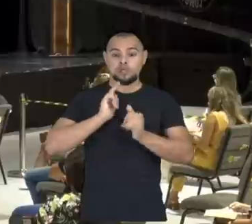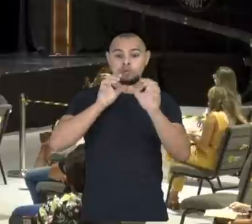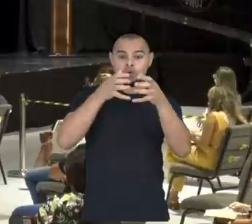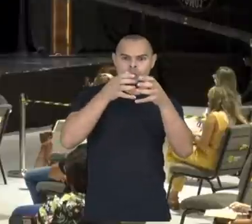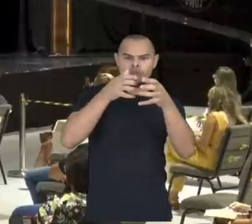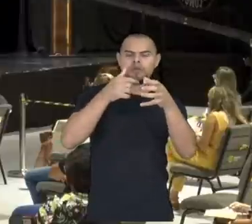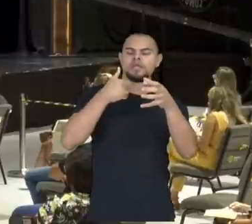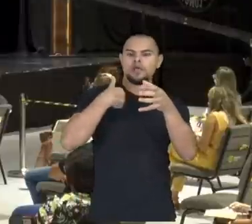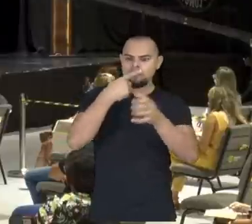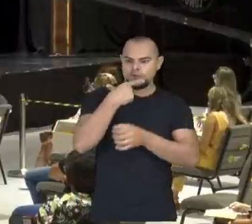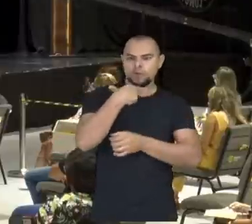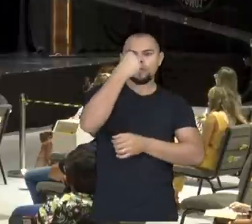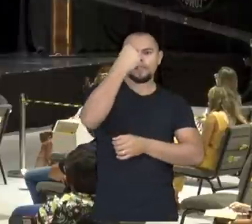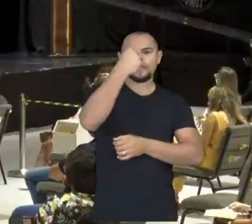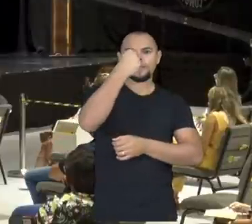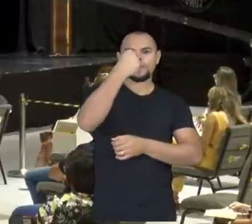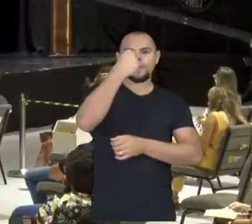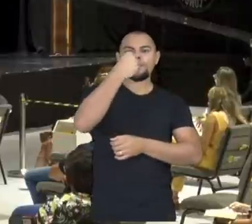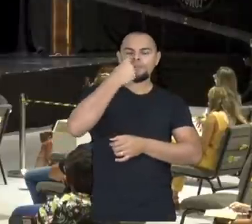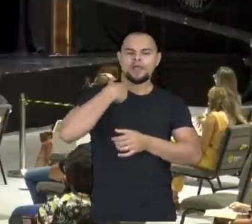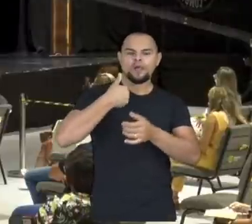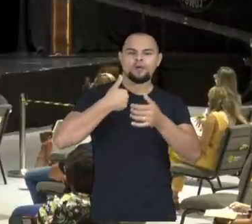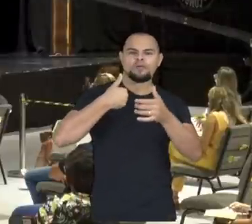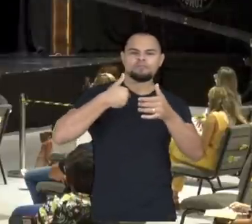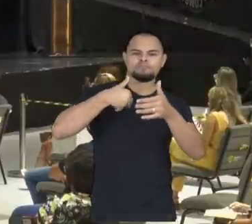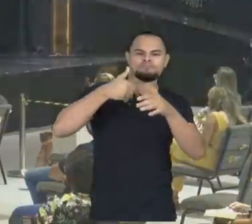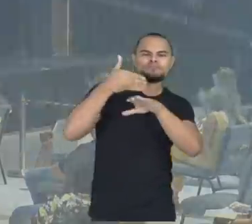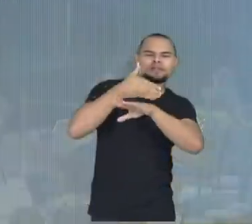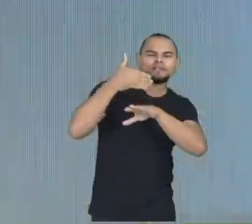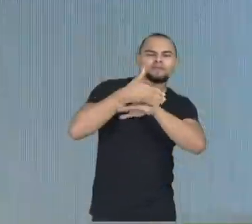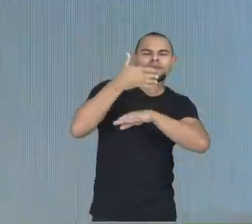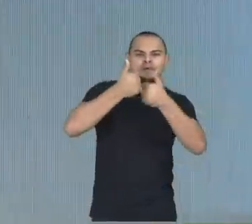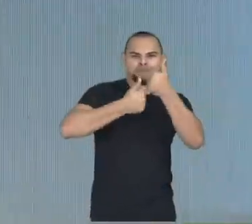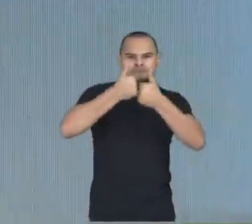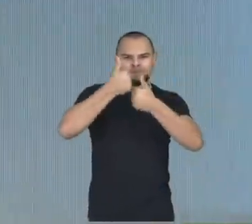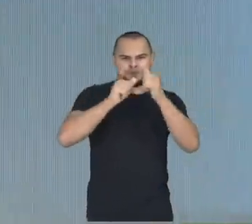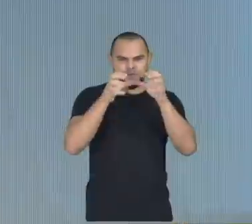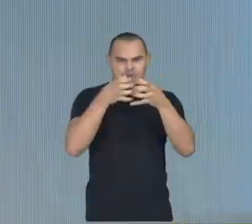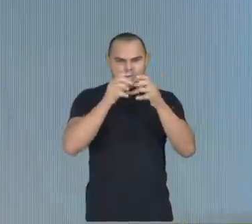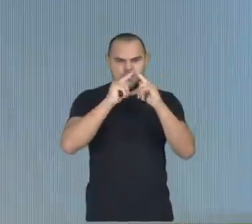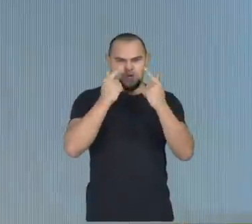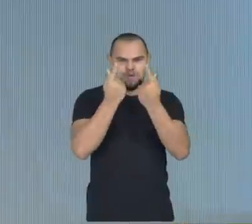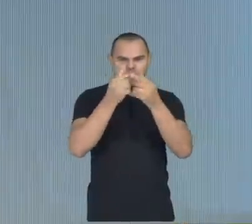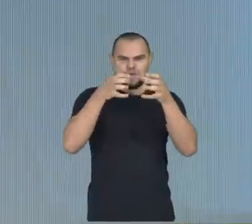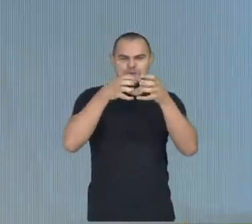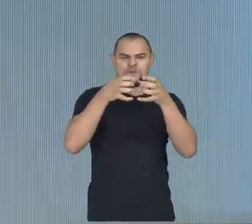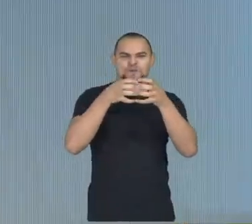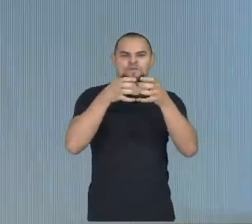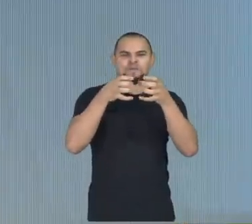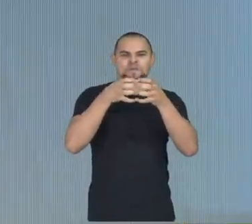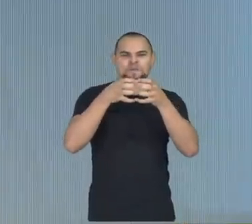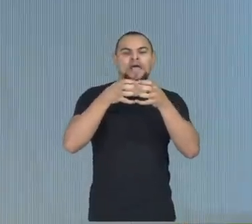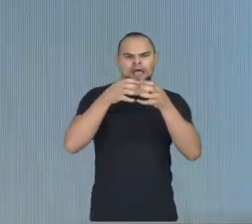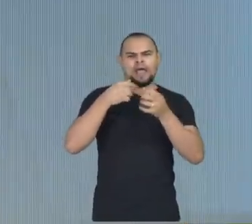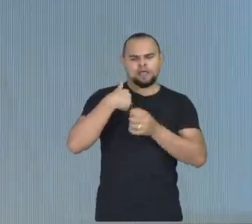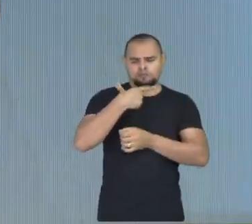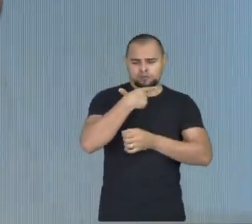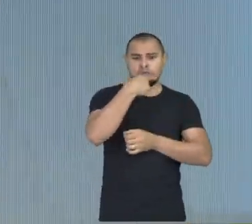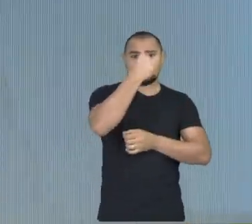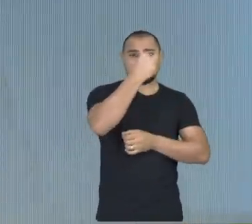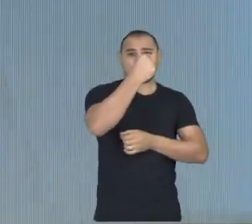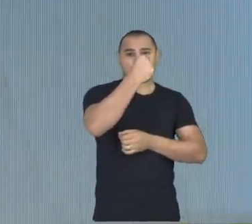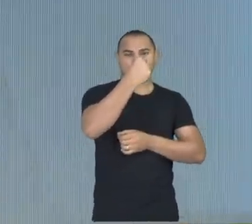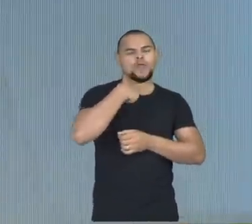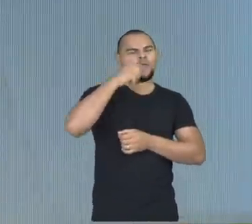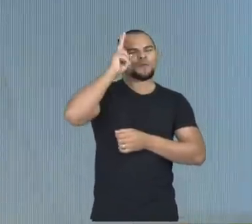fui selecionado para o time de futebol do Sarrafo. A jogar bola, ia ter uma pelada, eu fui selecionado, me